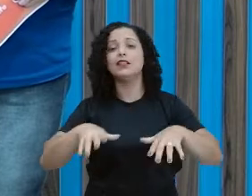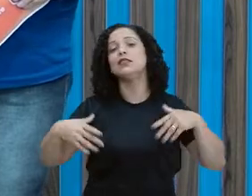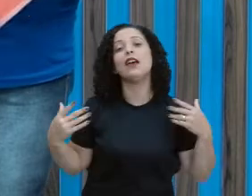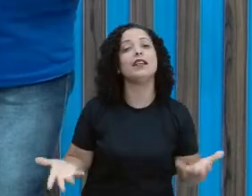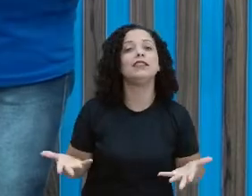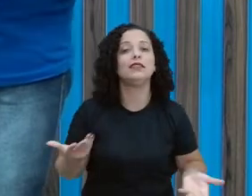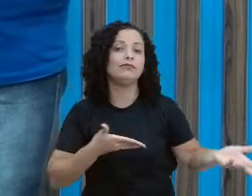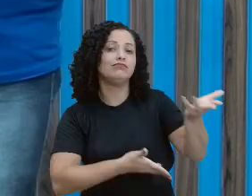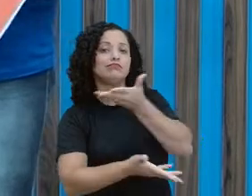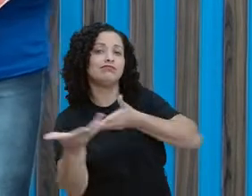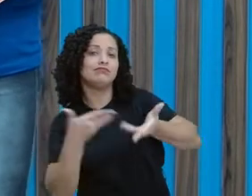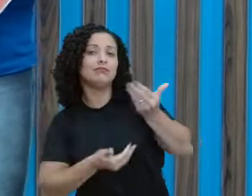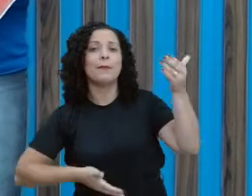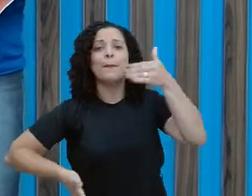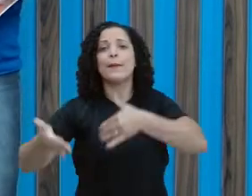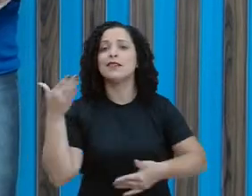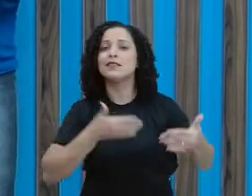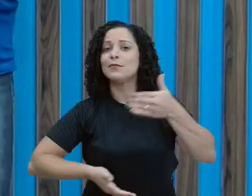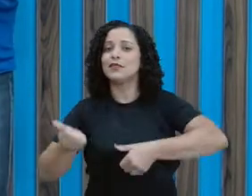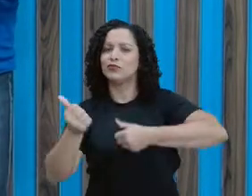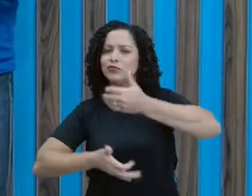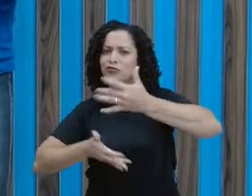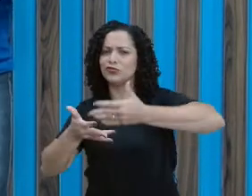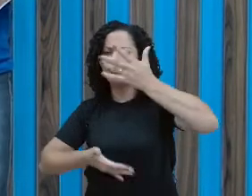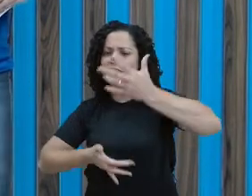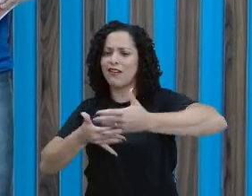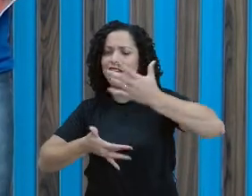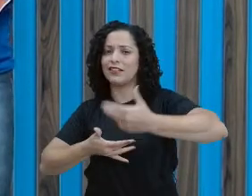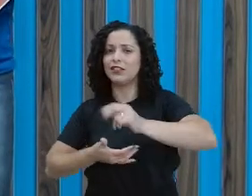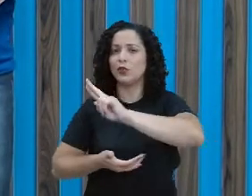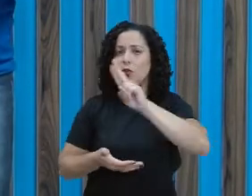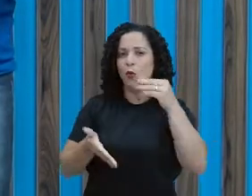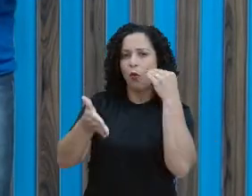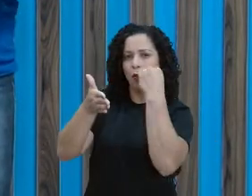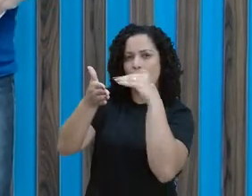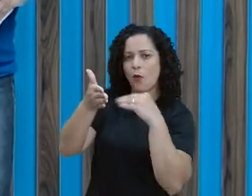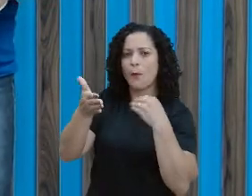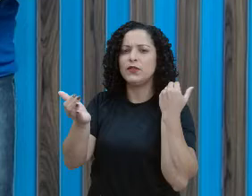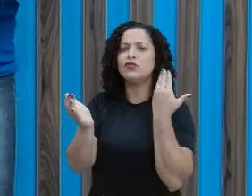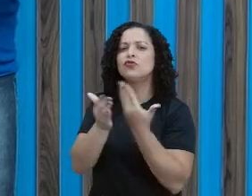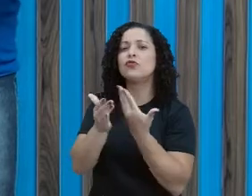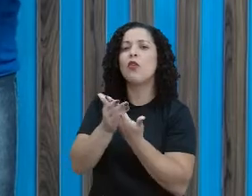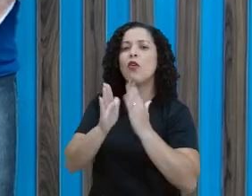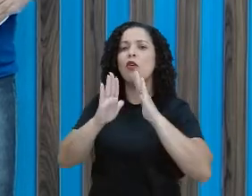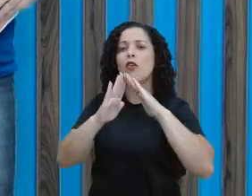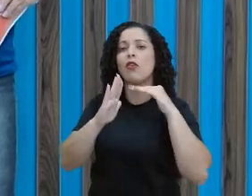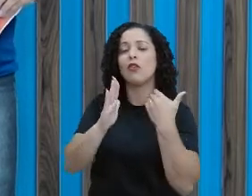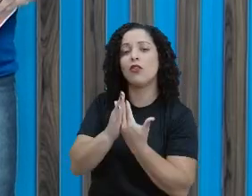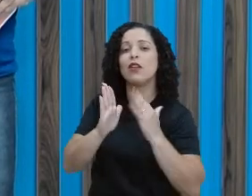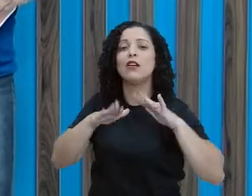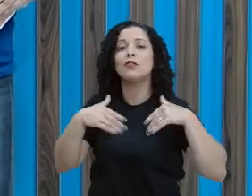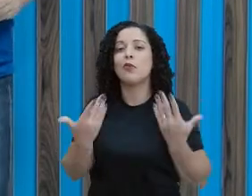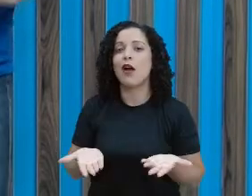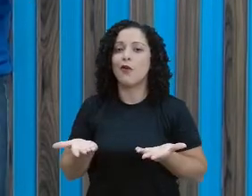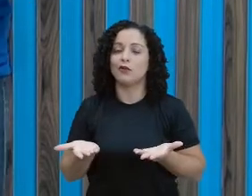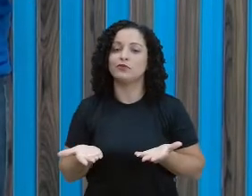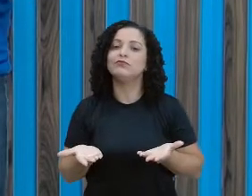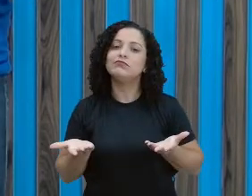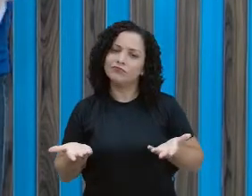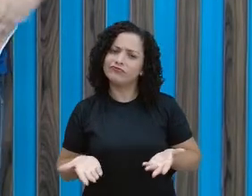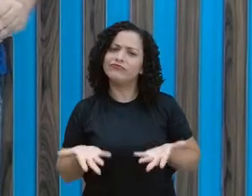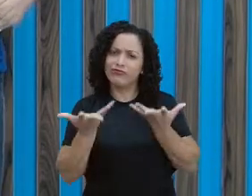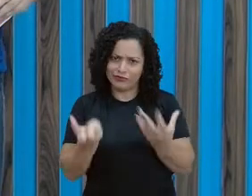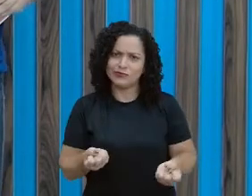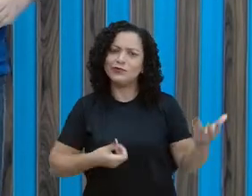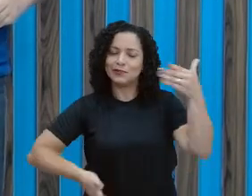no chat? Vamos lá. Coloca aí o seu nome, diz que escola você é, para a gente ficar sabendo, a gente poder falar aqui, né? E dizer que